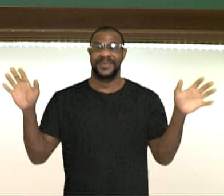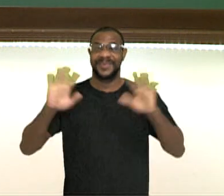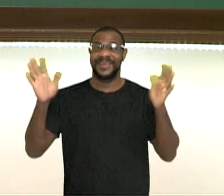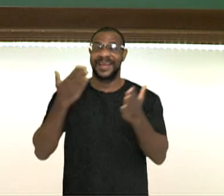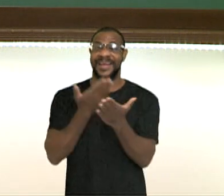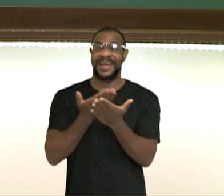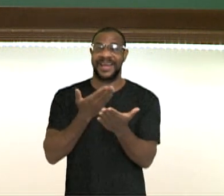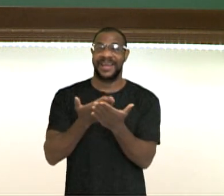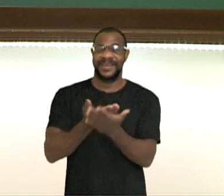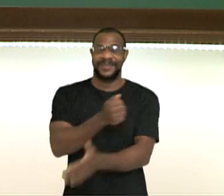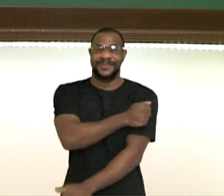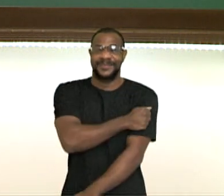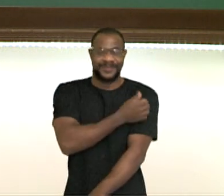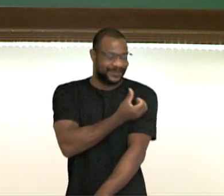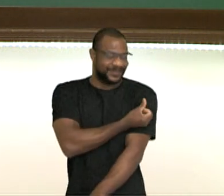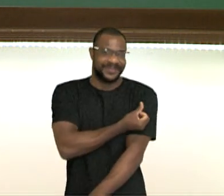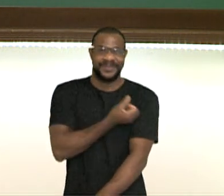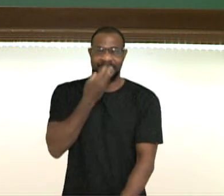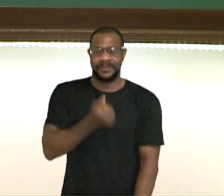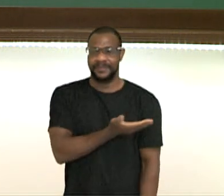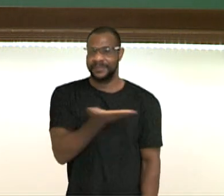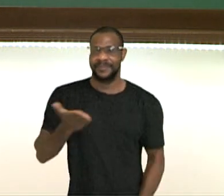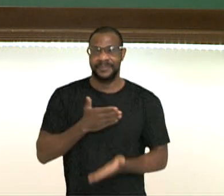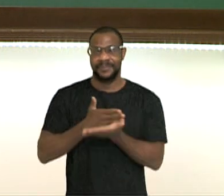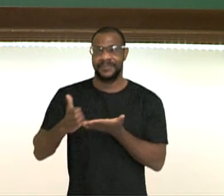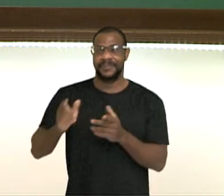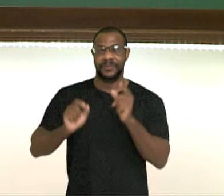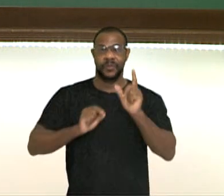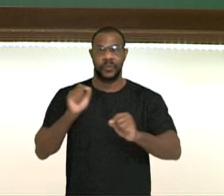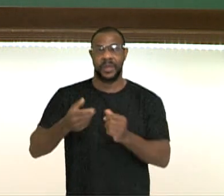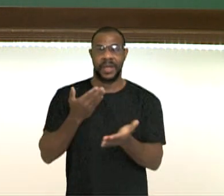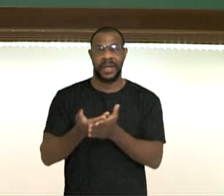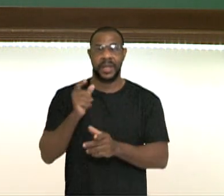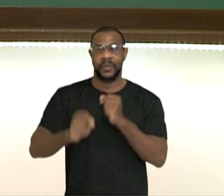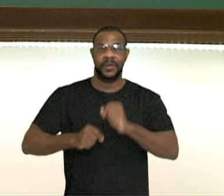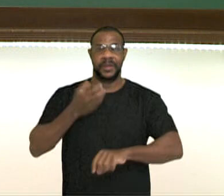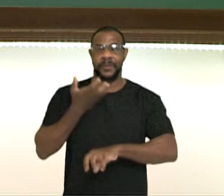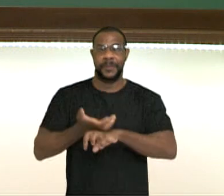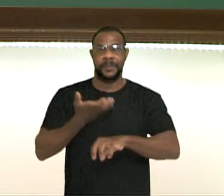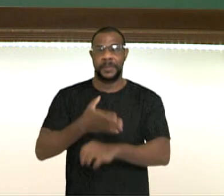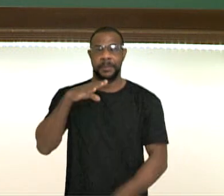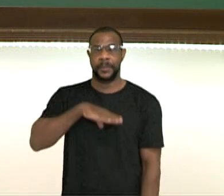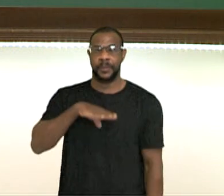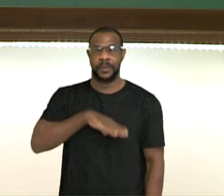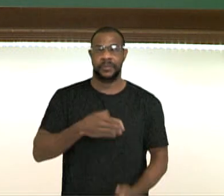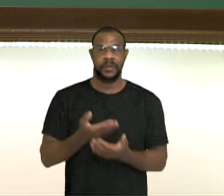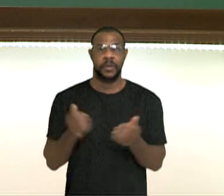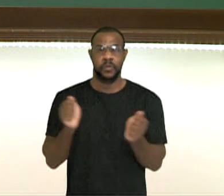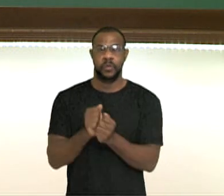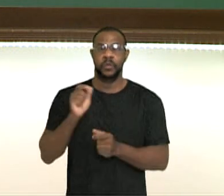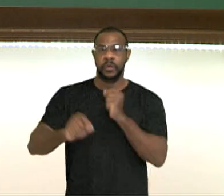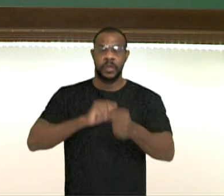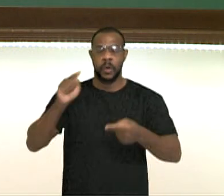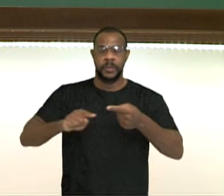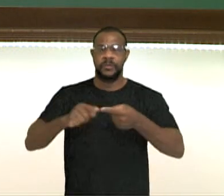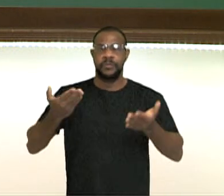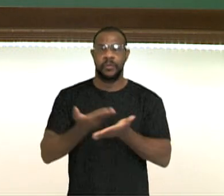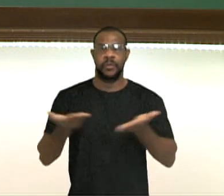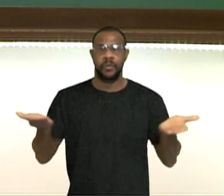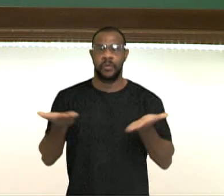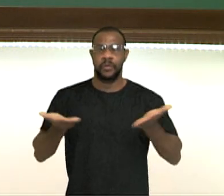Olá, alunos do sexto ano, tudo bem com vocês? Estamos iniciando mais uma aula de língua portuguesa. Vamos juntos conferir os